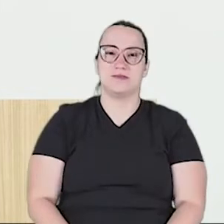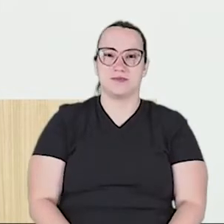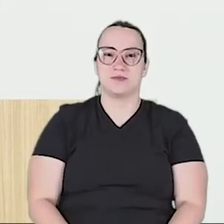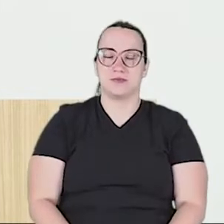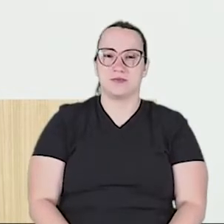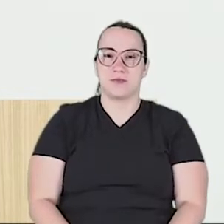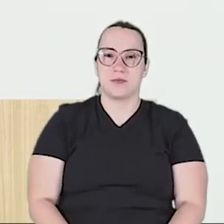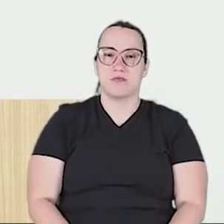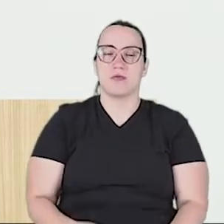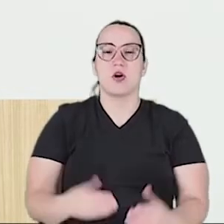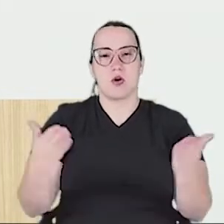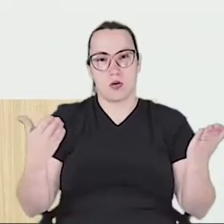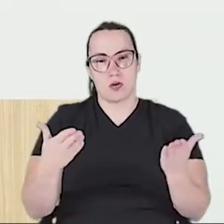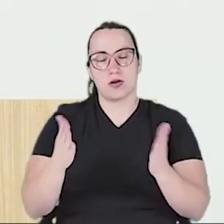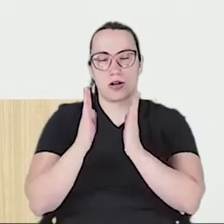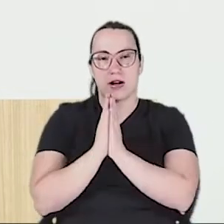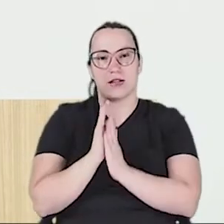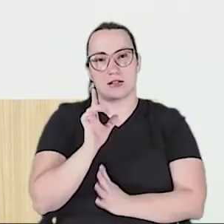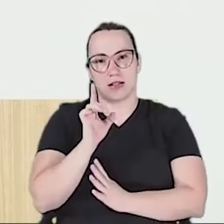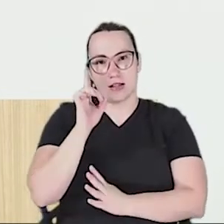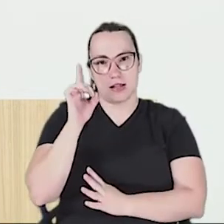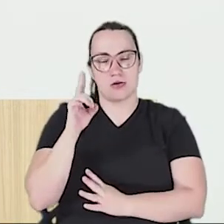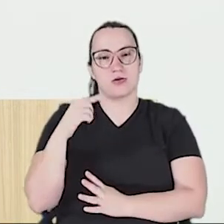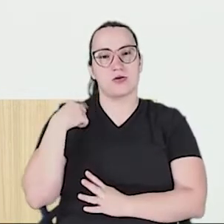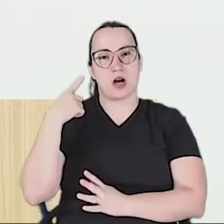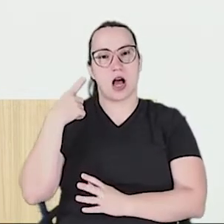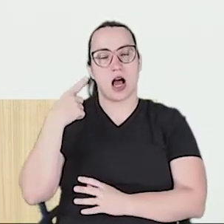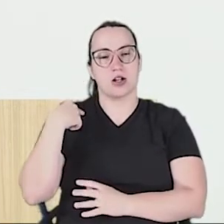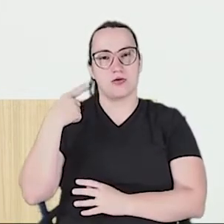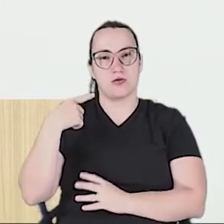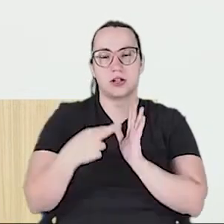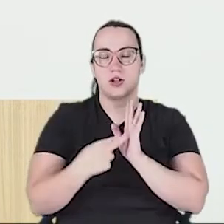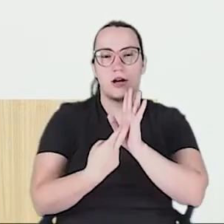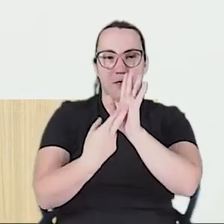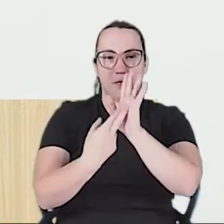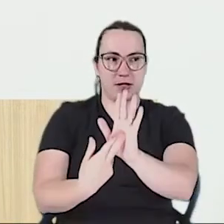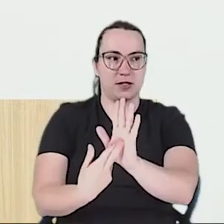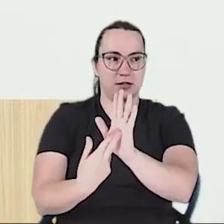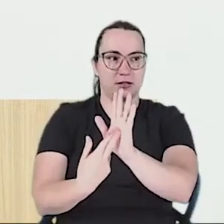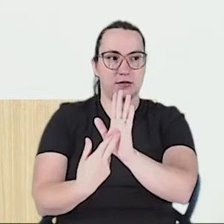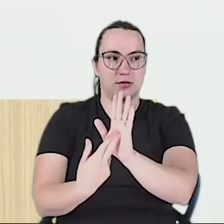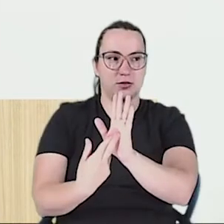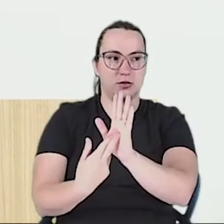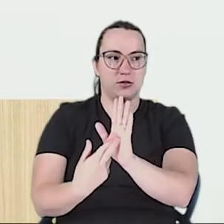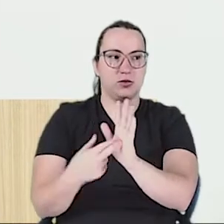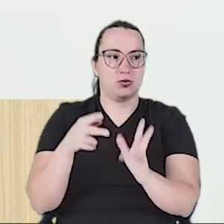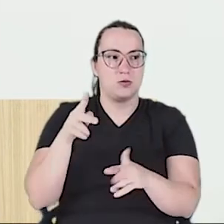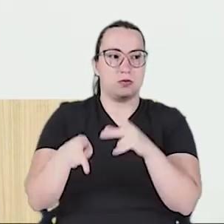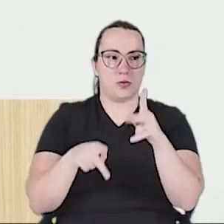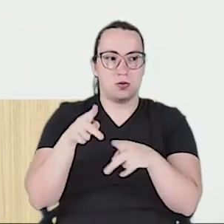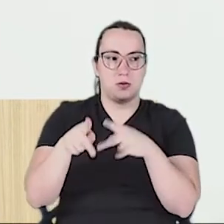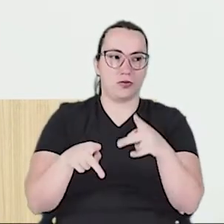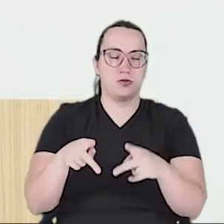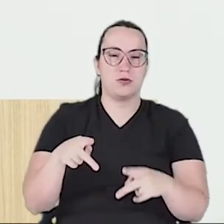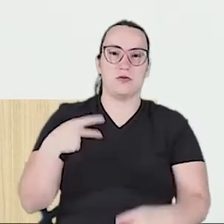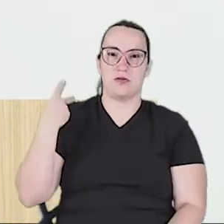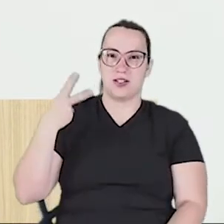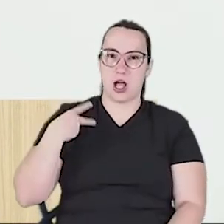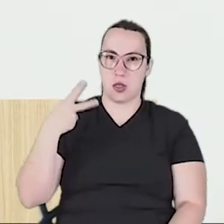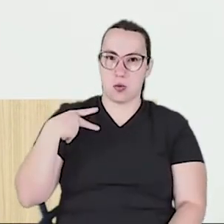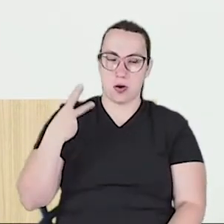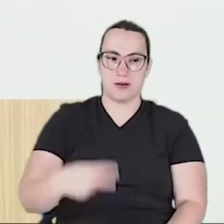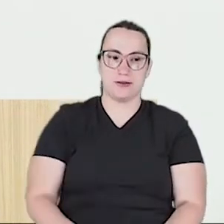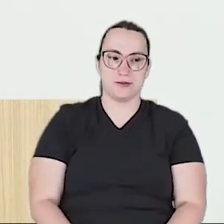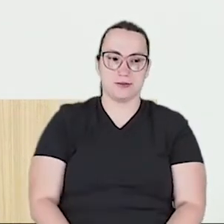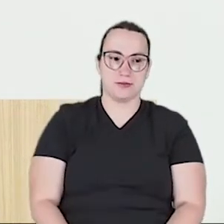Hoje, graças a Deus, sou um advogado, estou aqui como representante do povo, como vereador. Devo